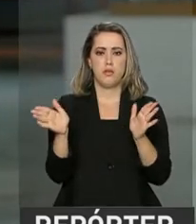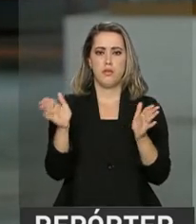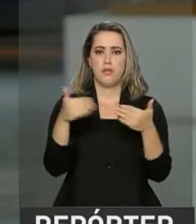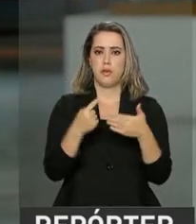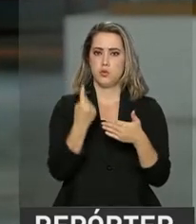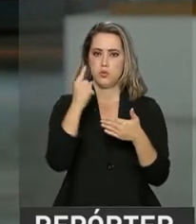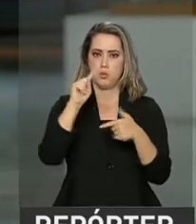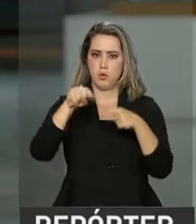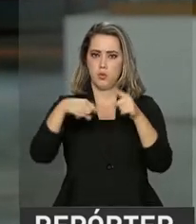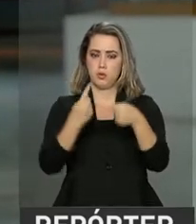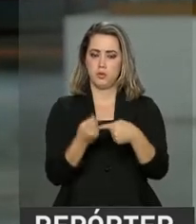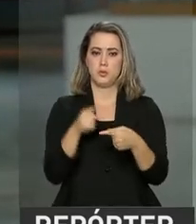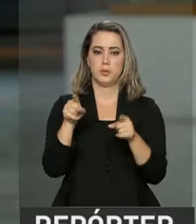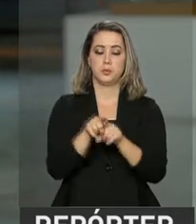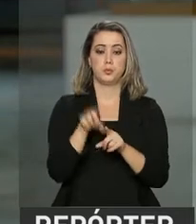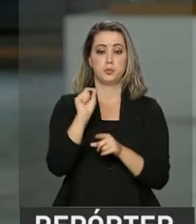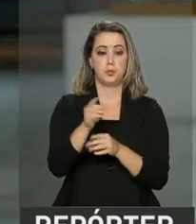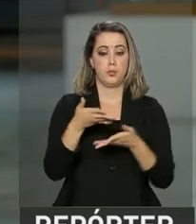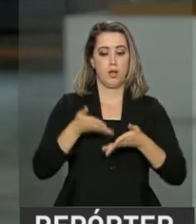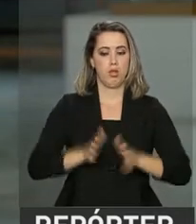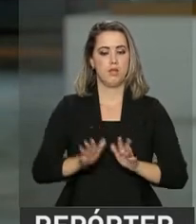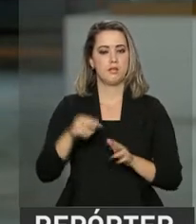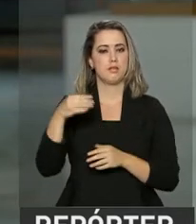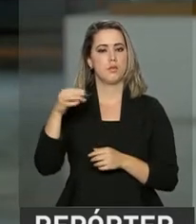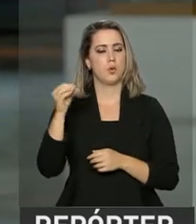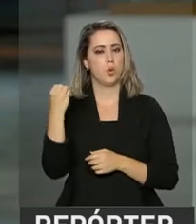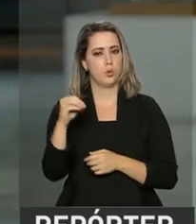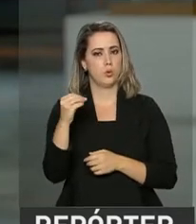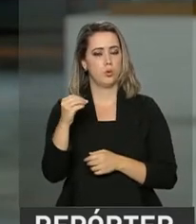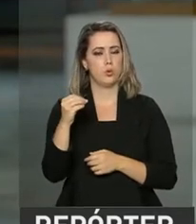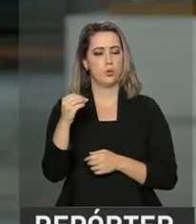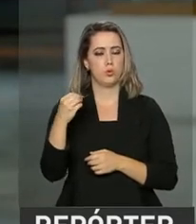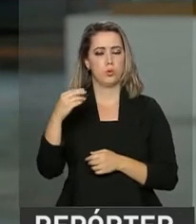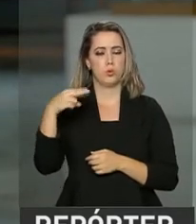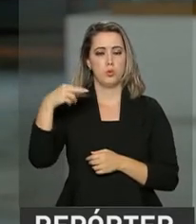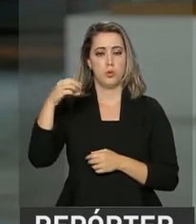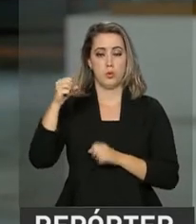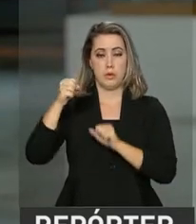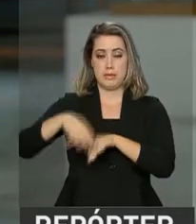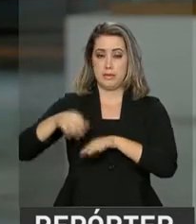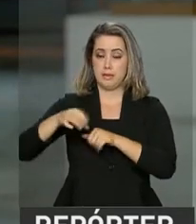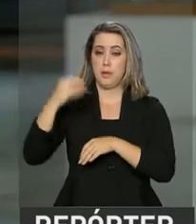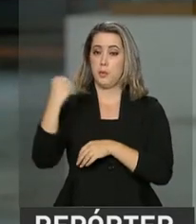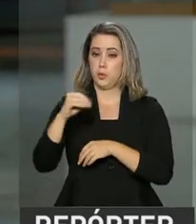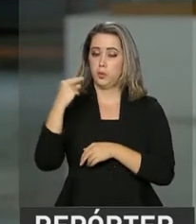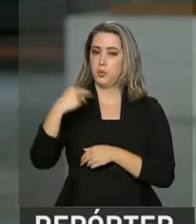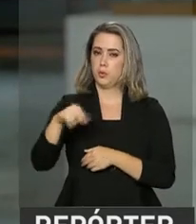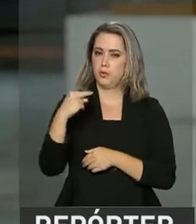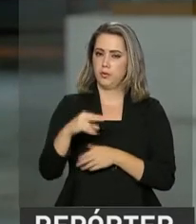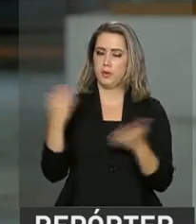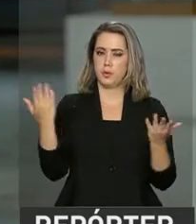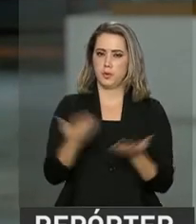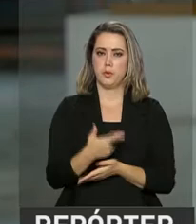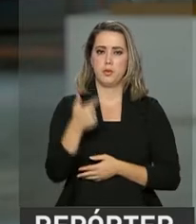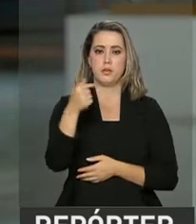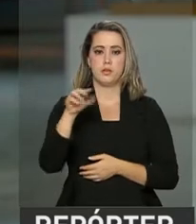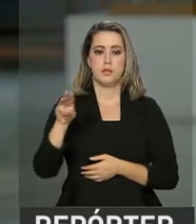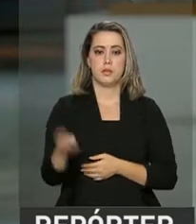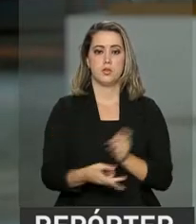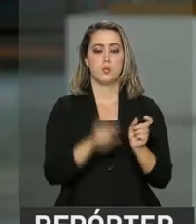setembro outubro e novembro começou o último sábado nesta quarta etapa sete milhões e meio de brasileiros